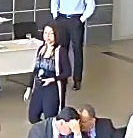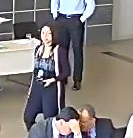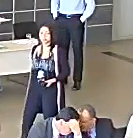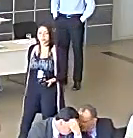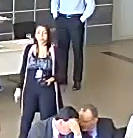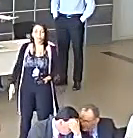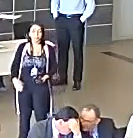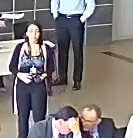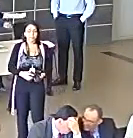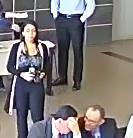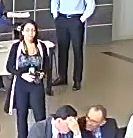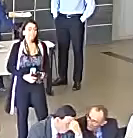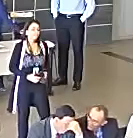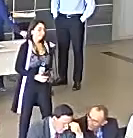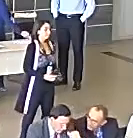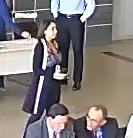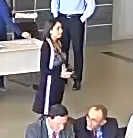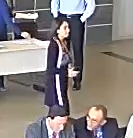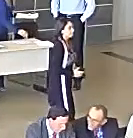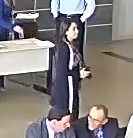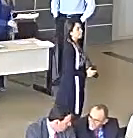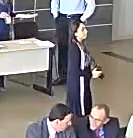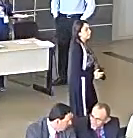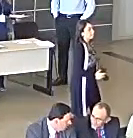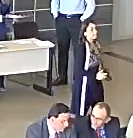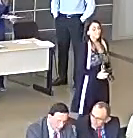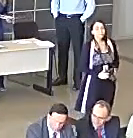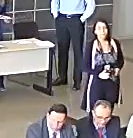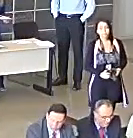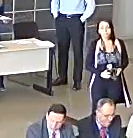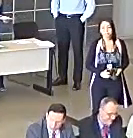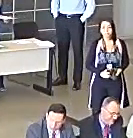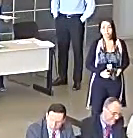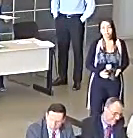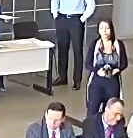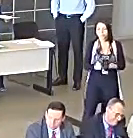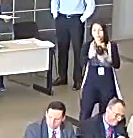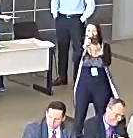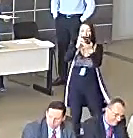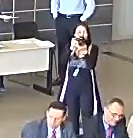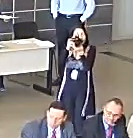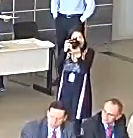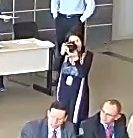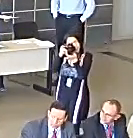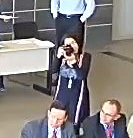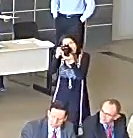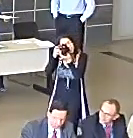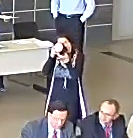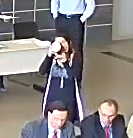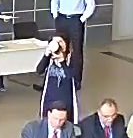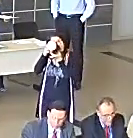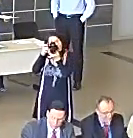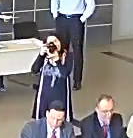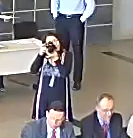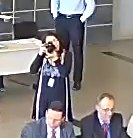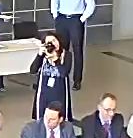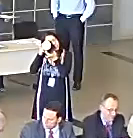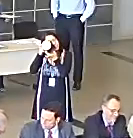quero dizer o seguinte é um momento em que os senhores e as